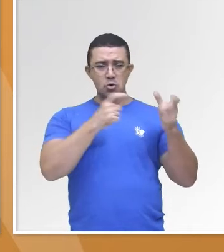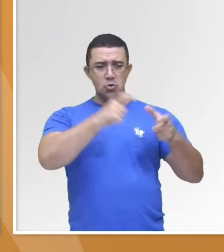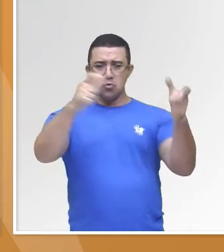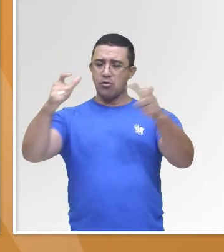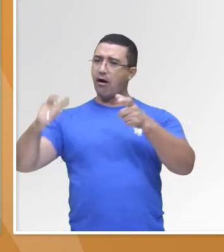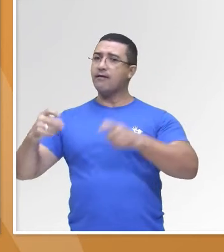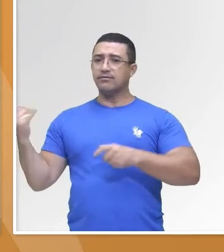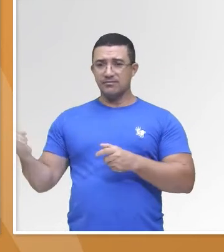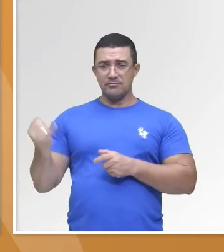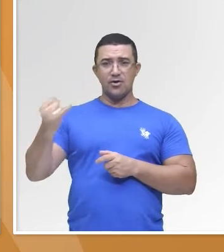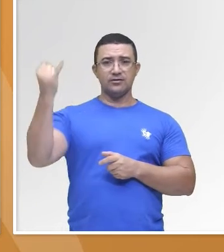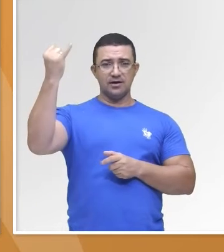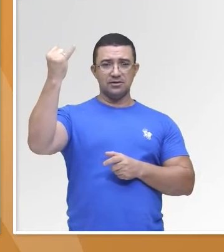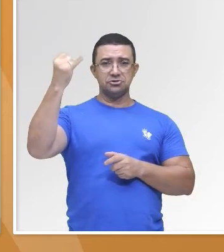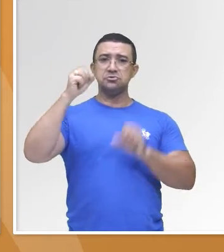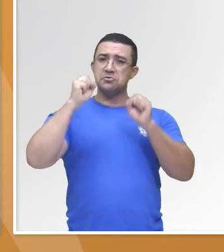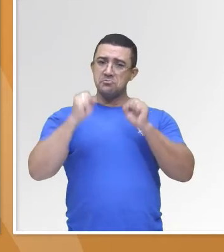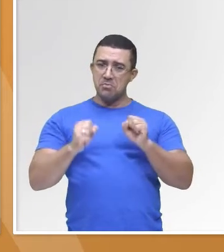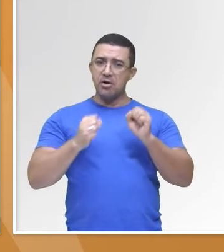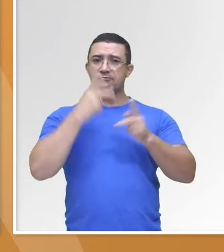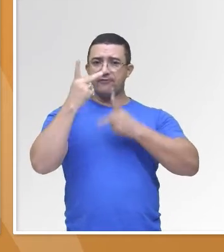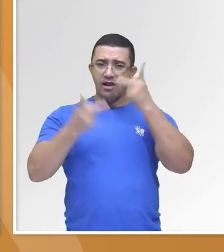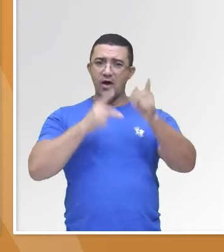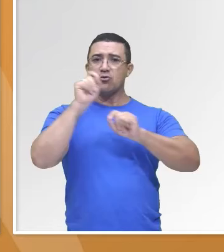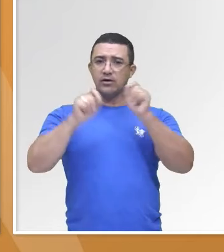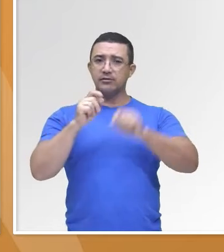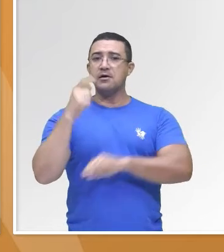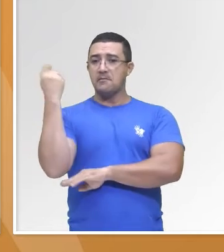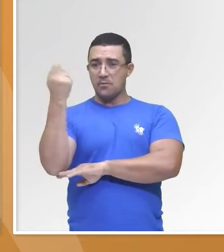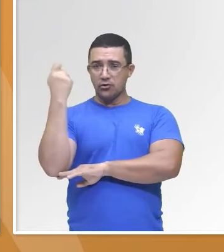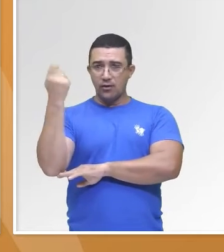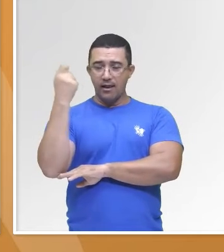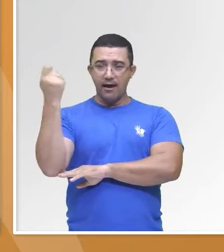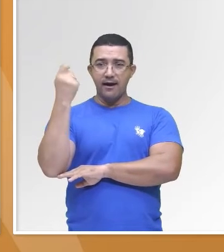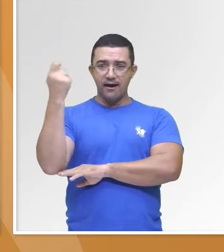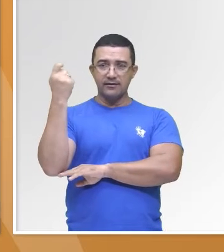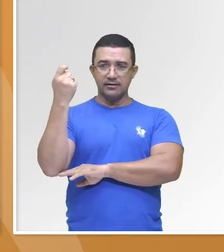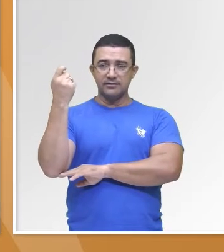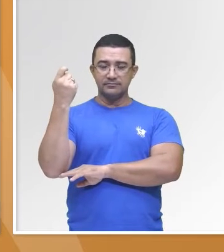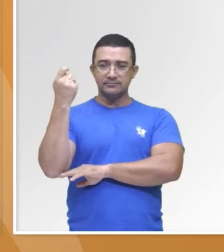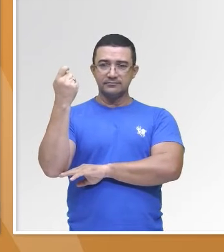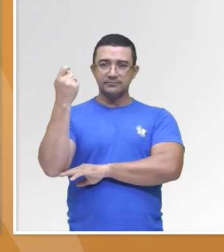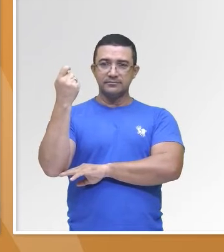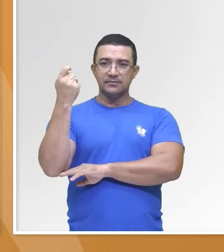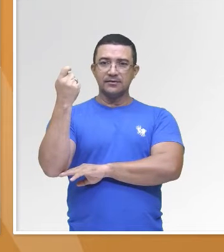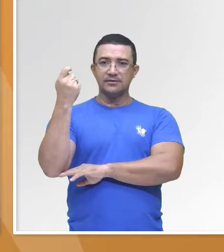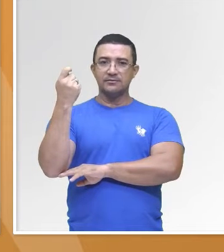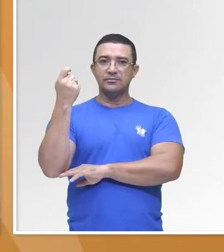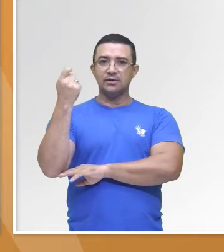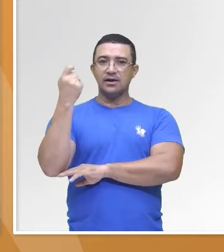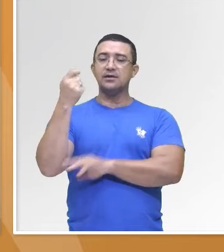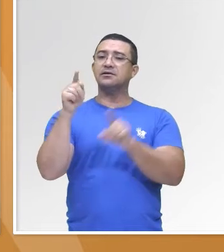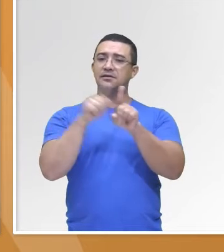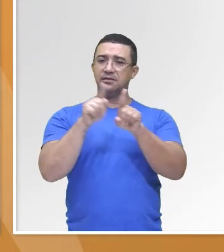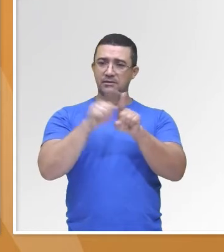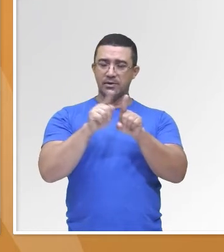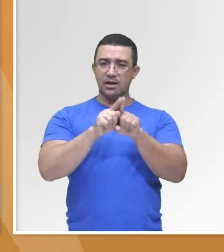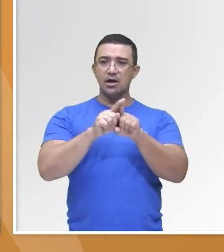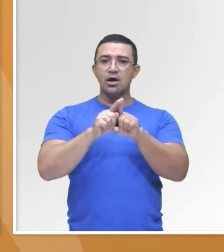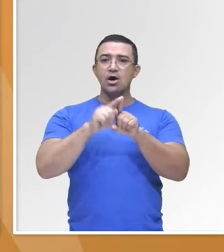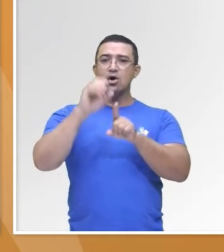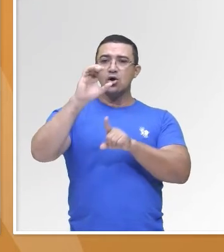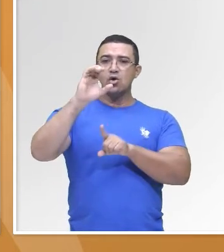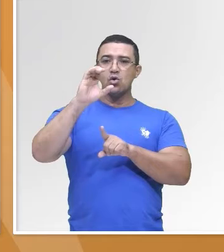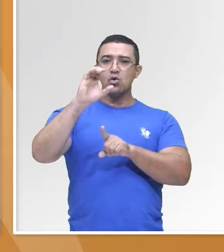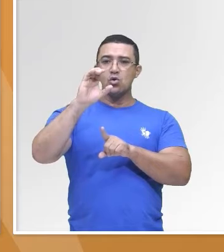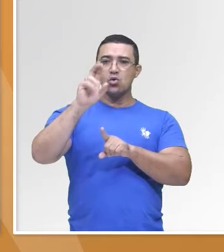mas a gente pode citar principalmente, né, Porto Alegre, no Rio Grande do Sul, e Curitiba, no Paraná, tá? Então,